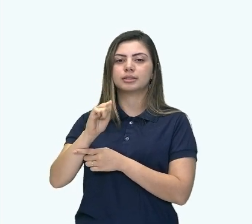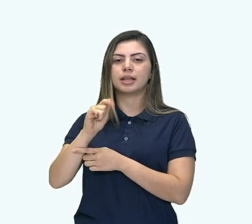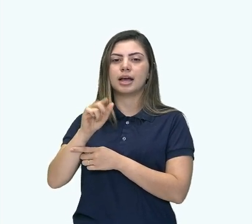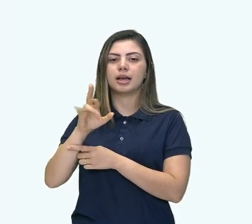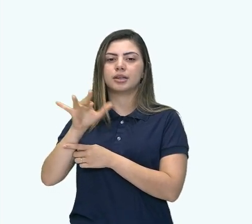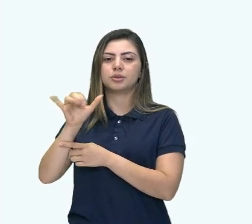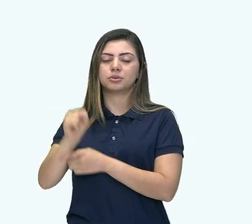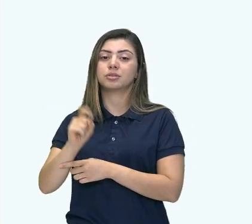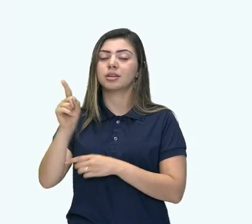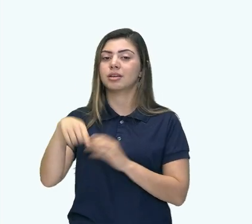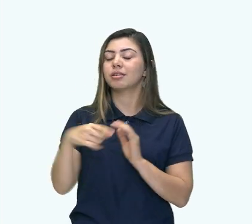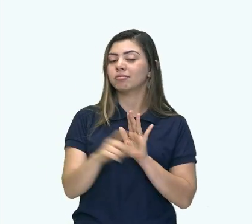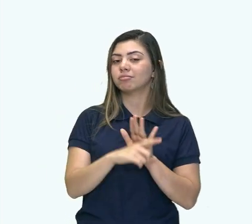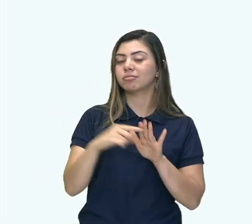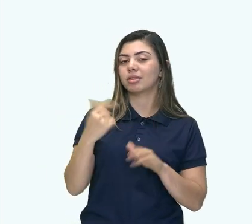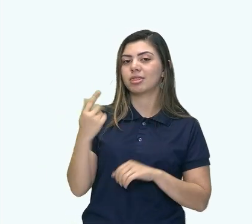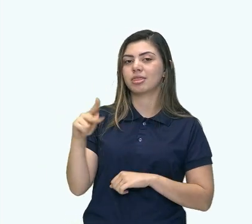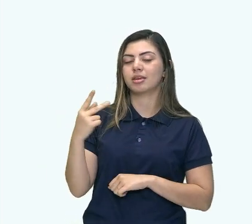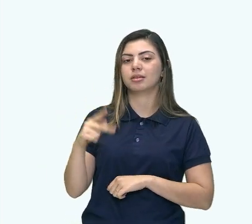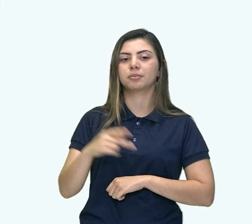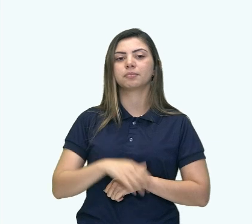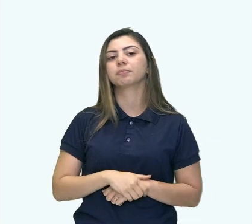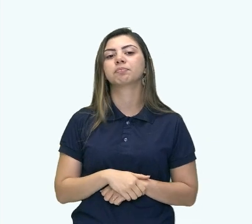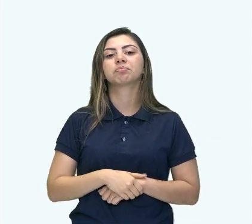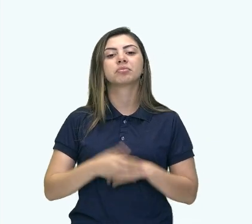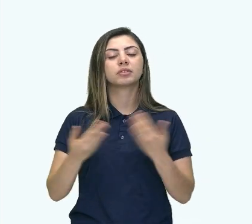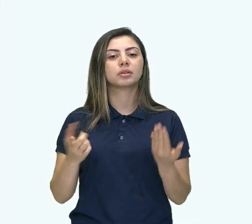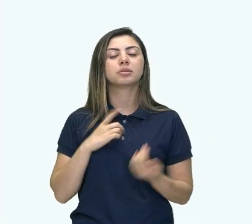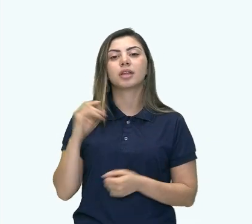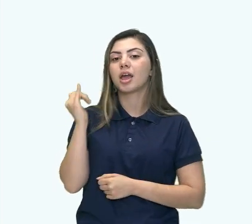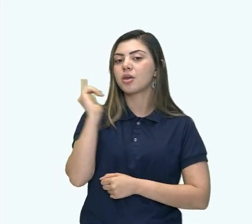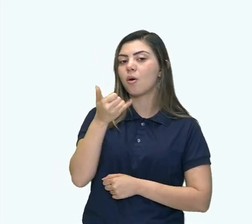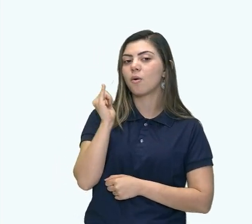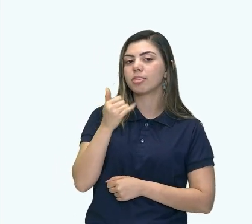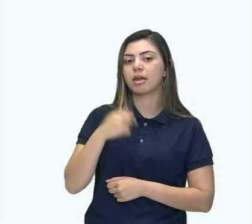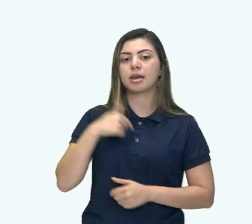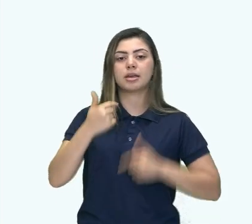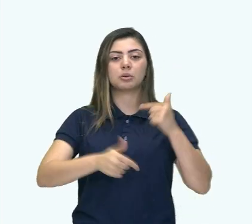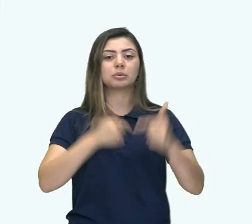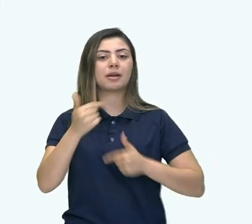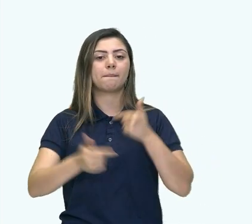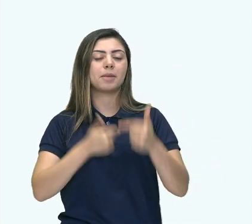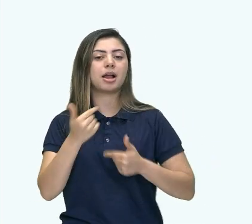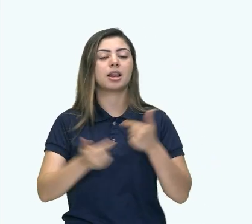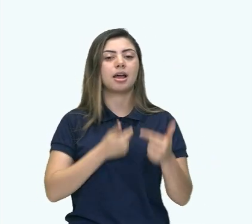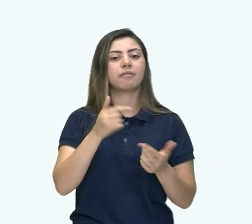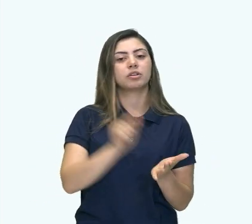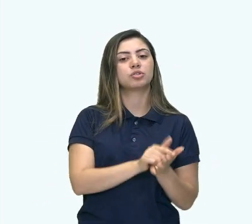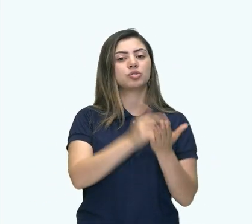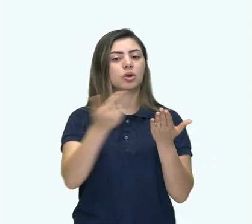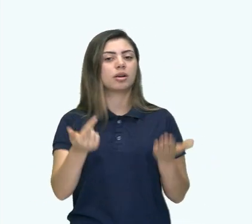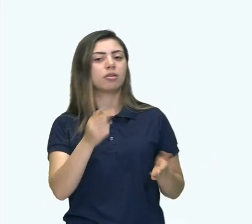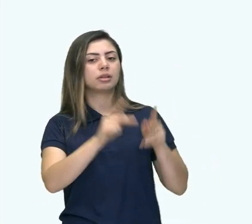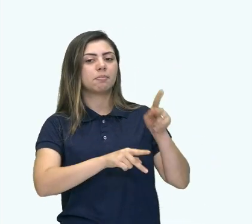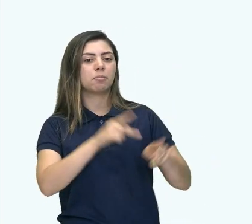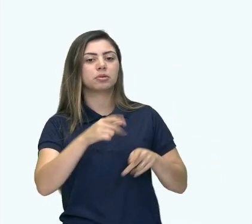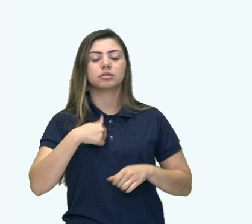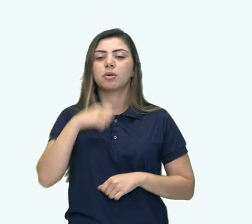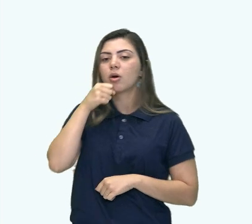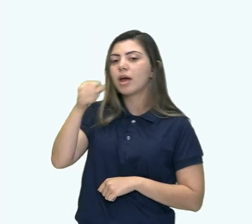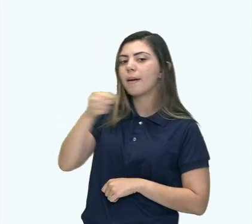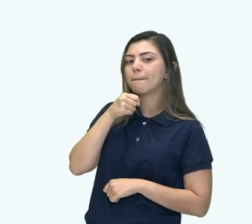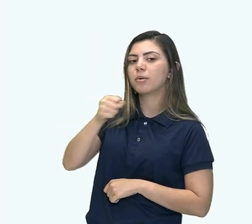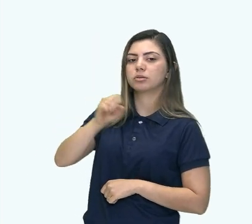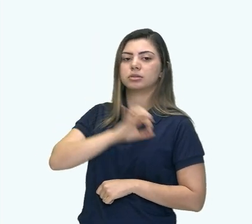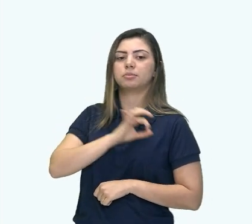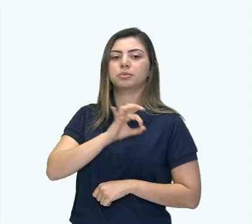entender. Então, olha lá. A gente tem esse narrador que diz: eu trabalhava em um jornal popular como repórter de polícia. Há